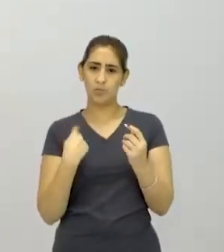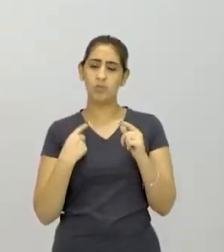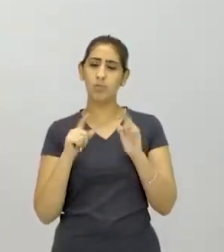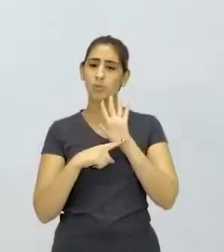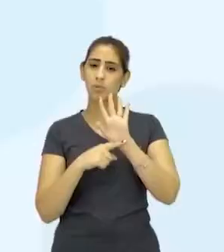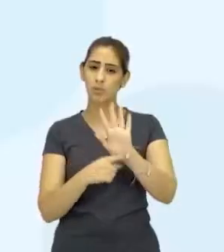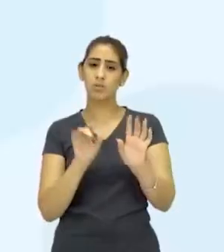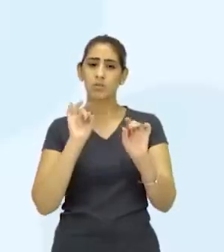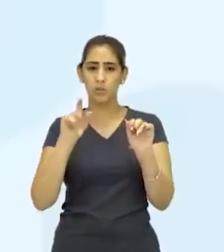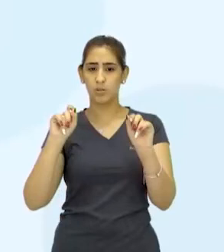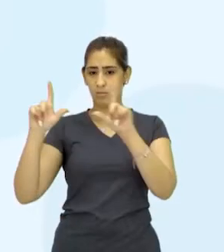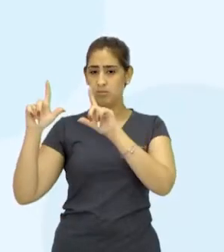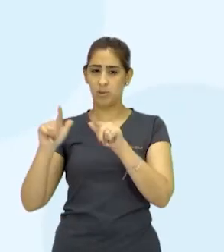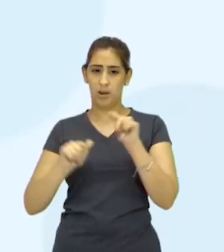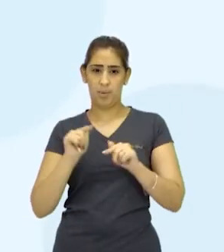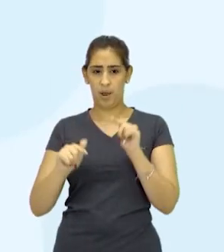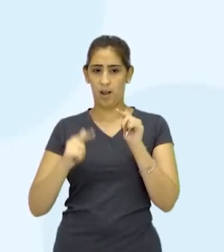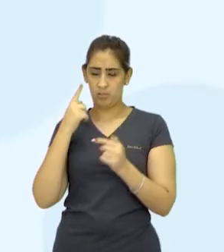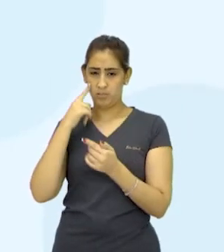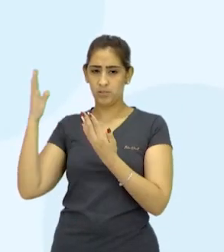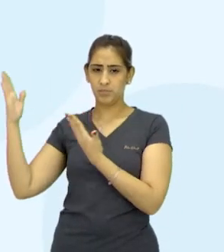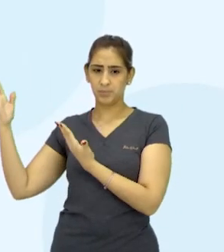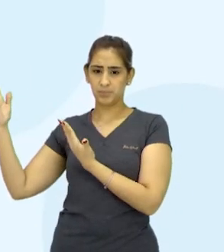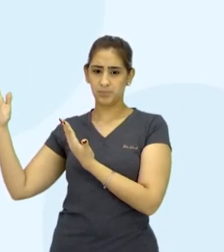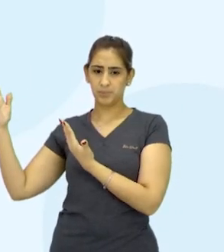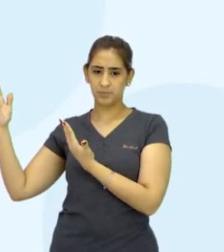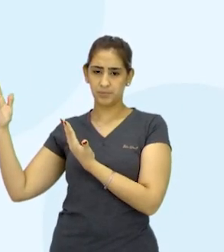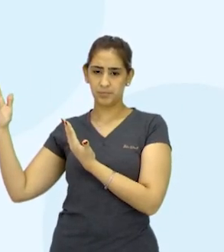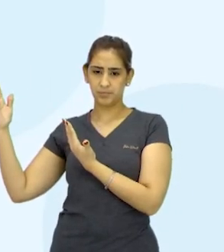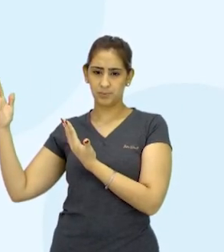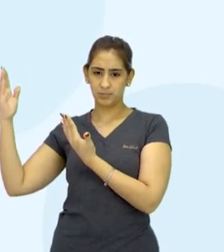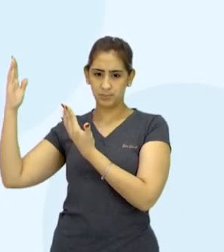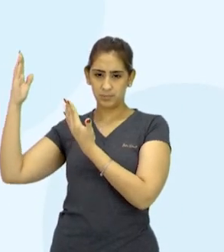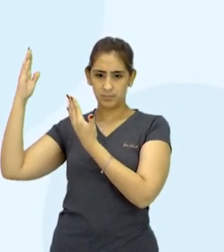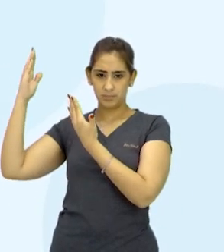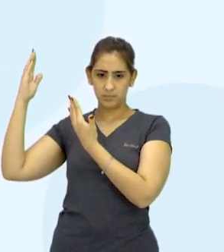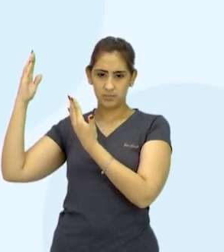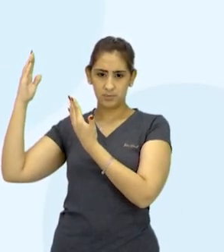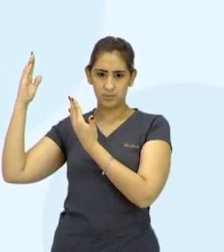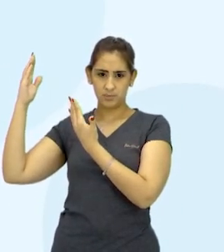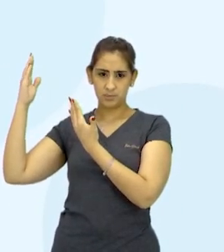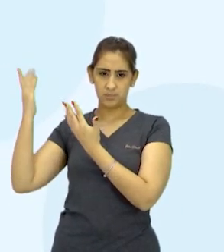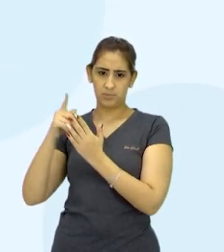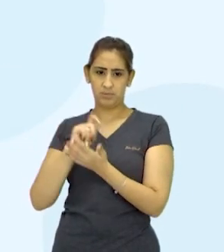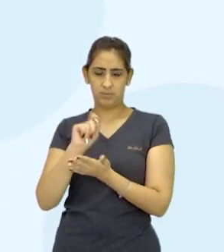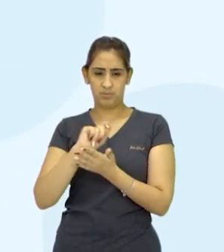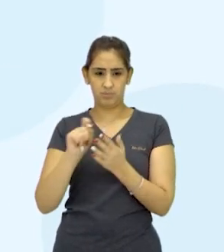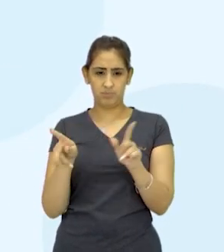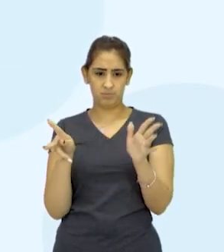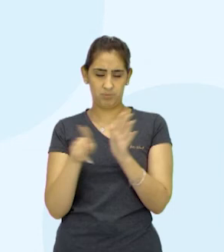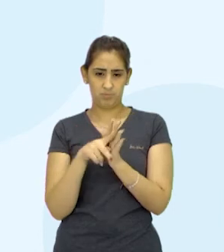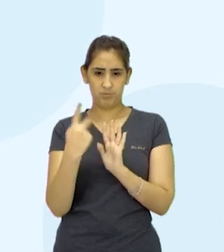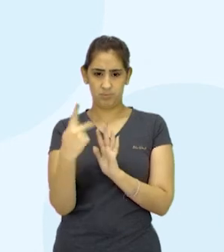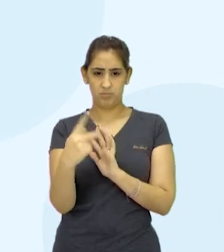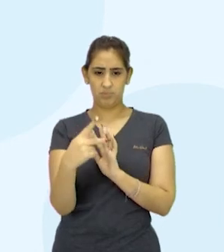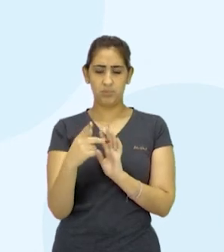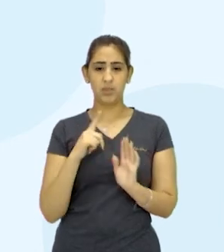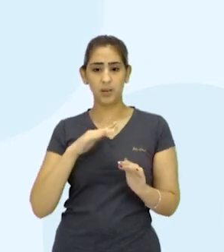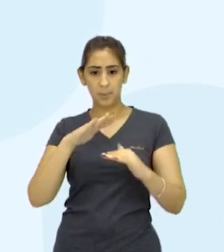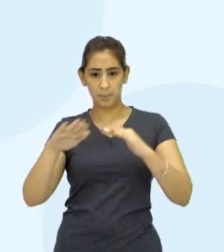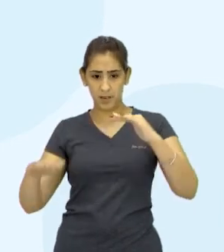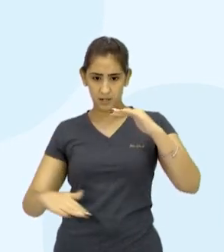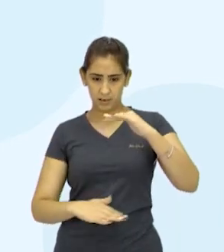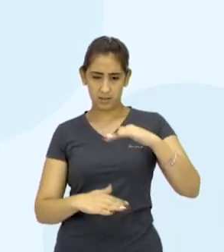vocês alguns outros trabalhos. Xavier, agora ele assinando como Sebastião, e aqui a gente tem o